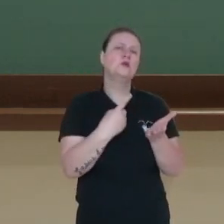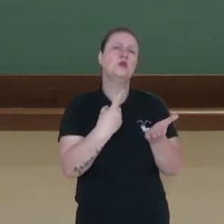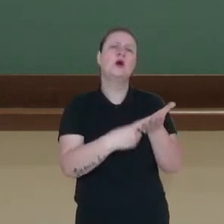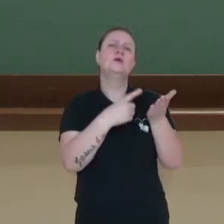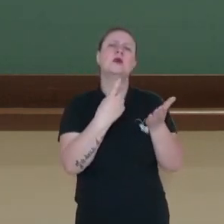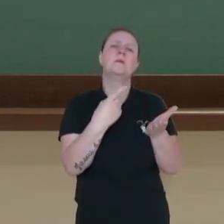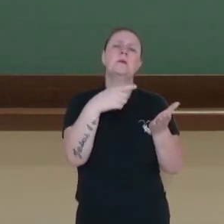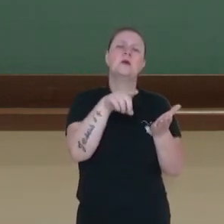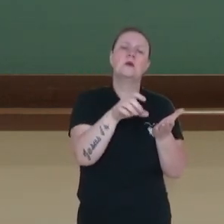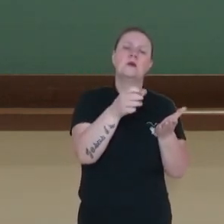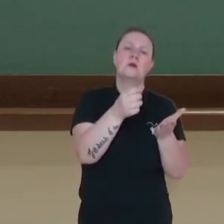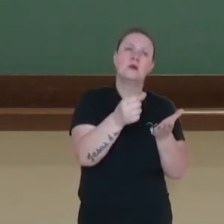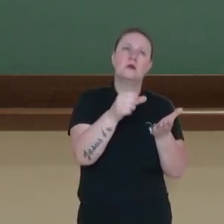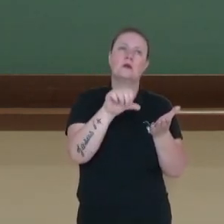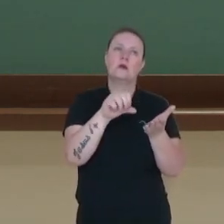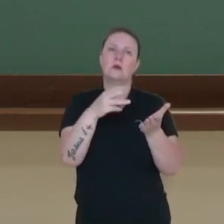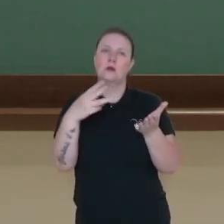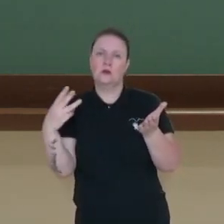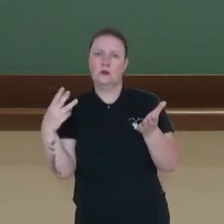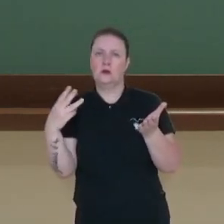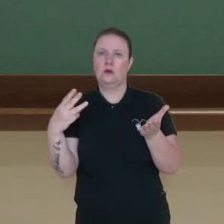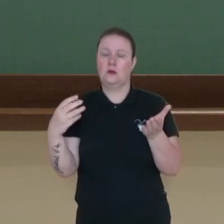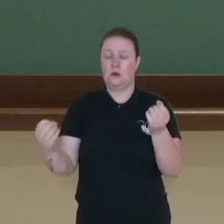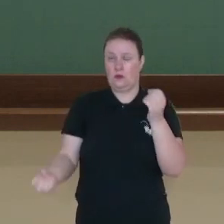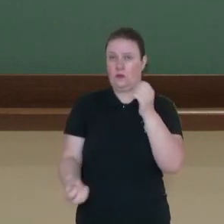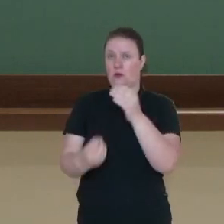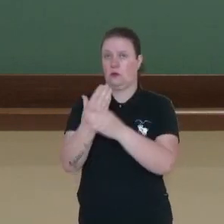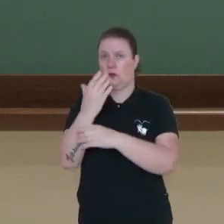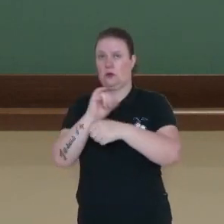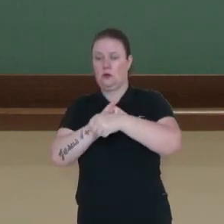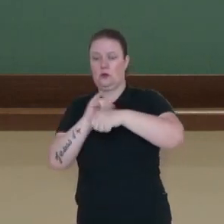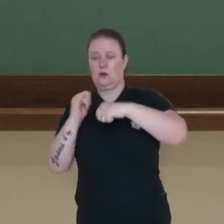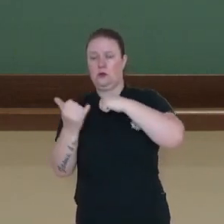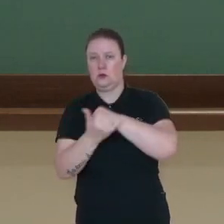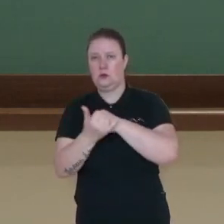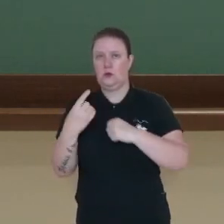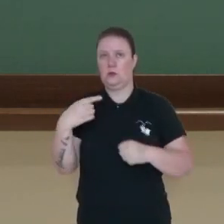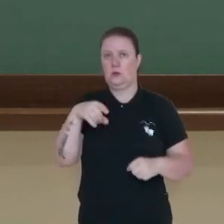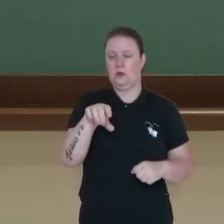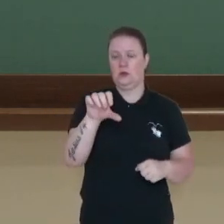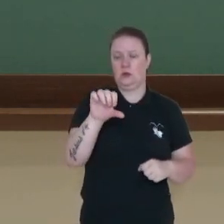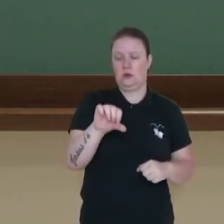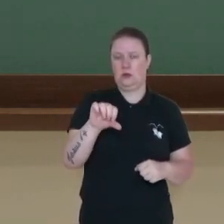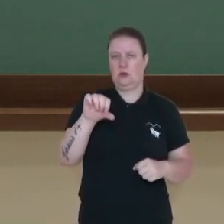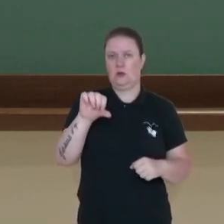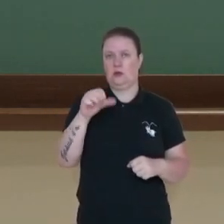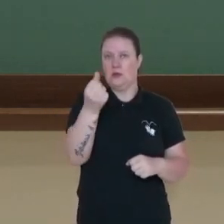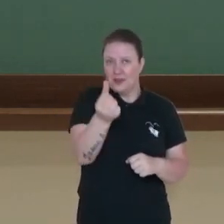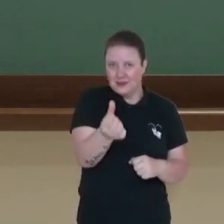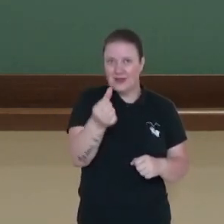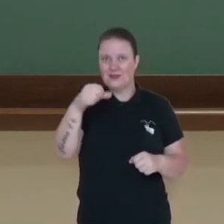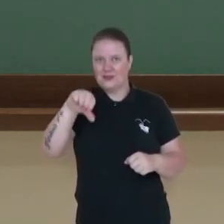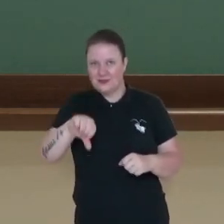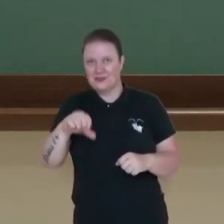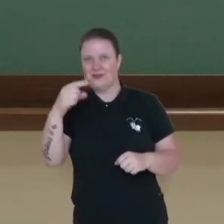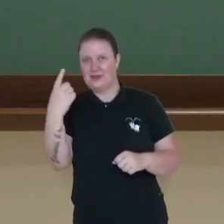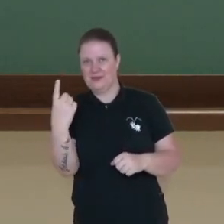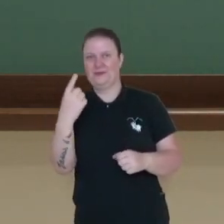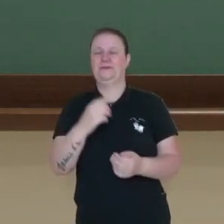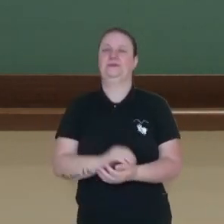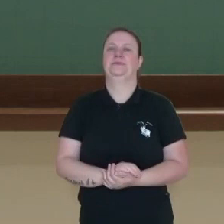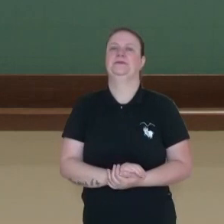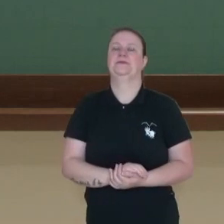1693, a fundação de São José dos Pinhais, 1691. Então o homem branco vai aí adentrando ao